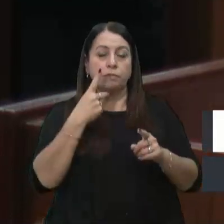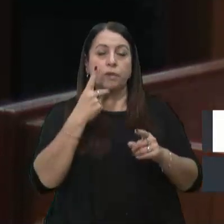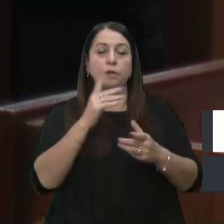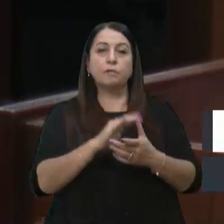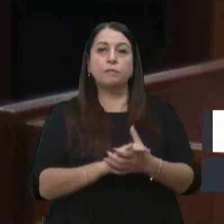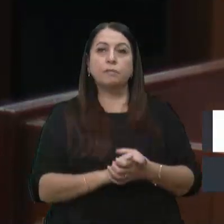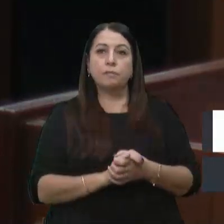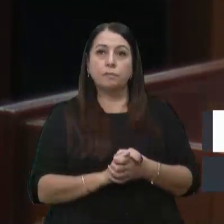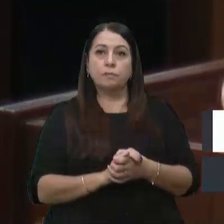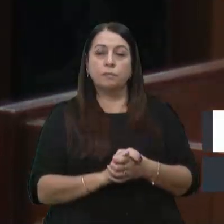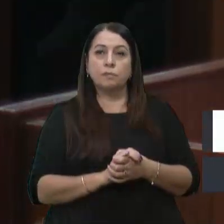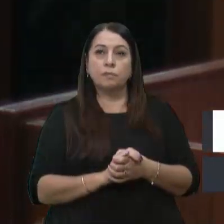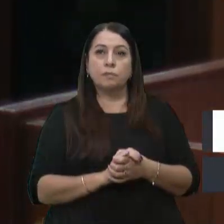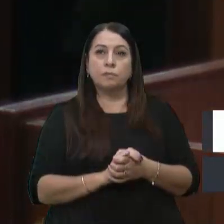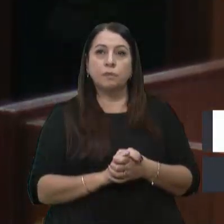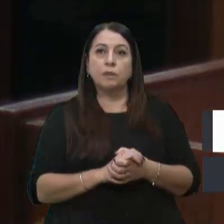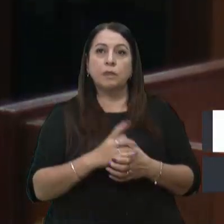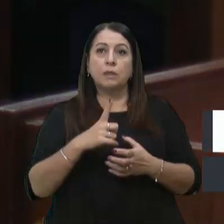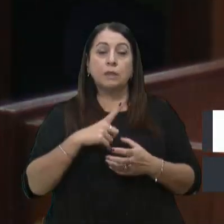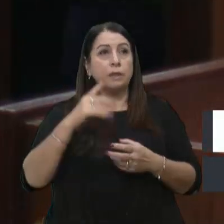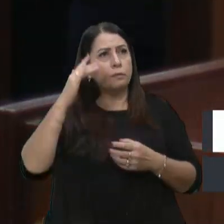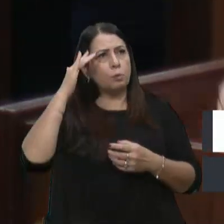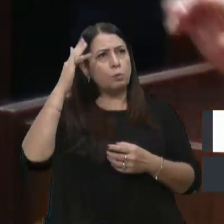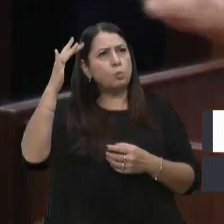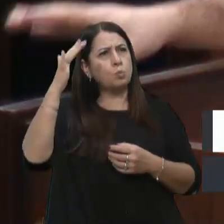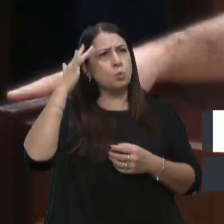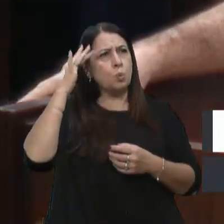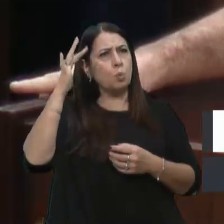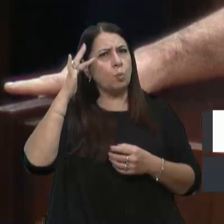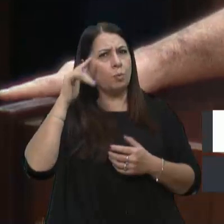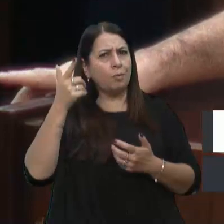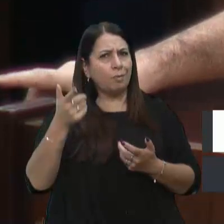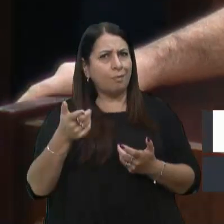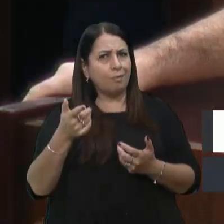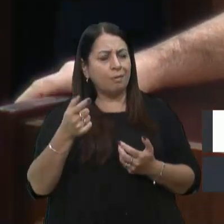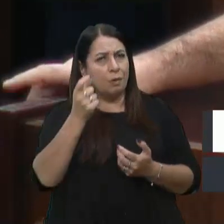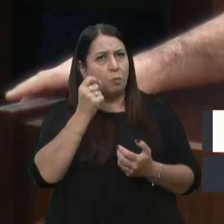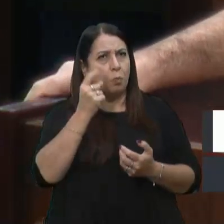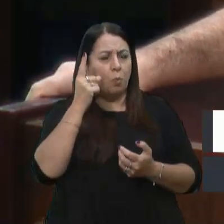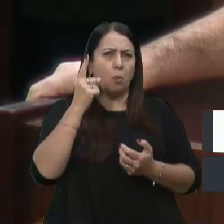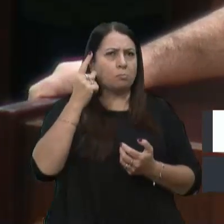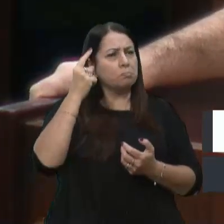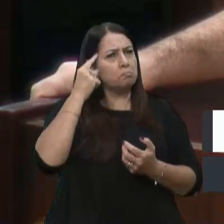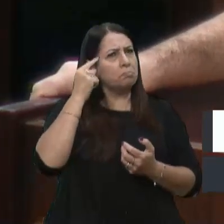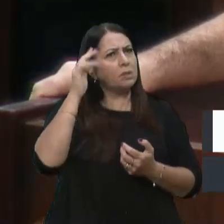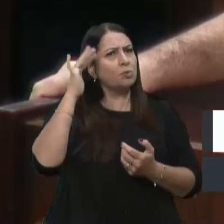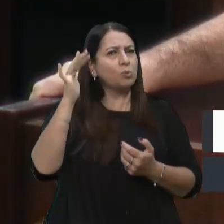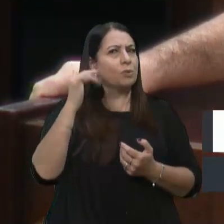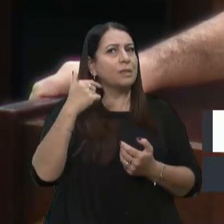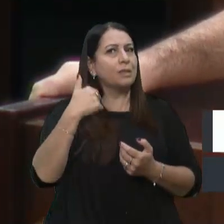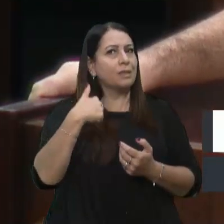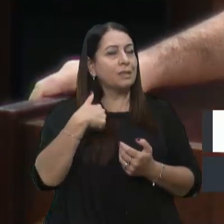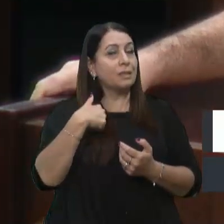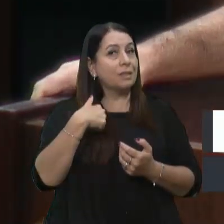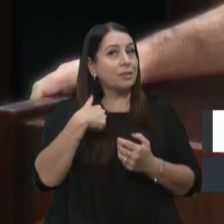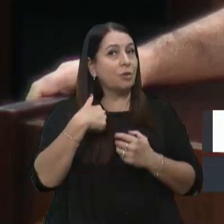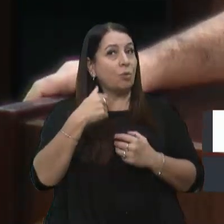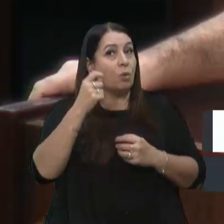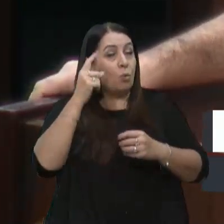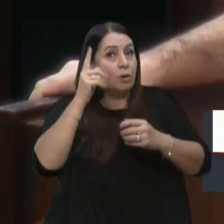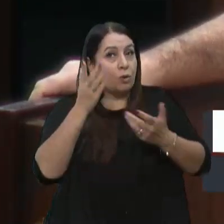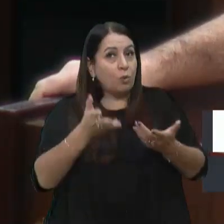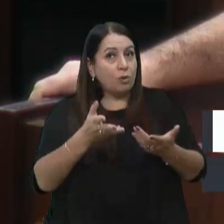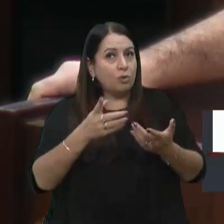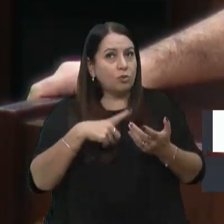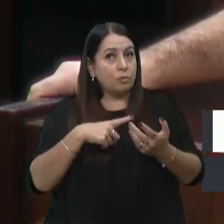expediente disse que teve um sonho né acordou tendo paixão que tinha um sonho eu acho que eu acordei hoje